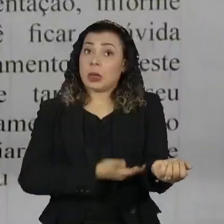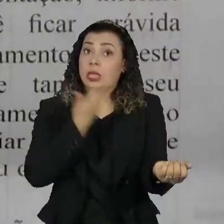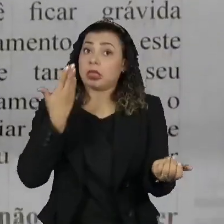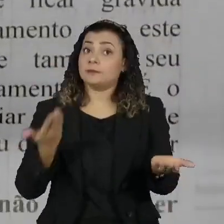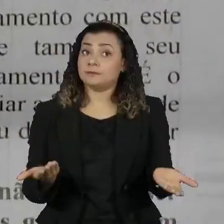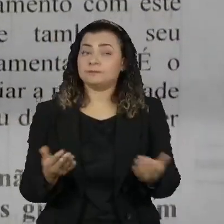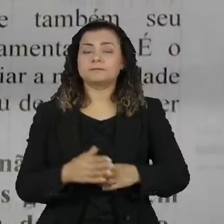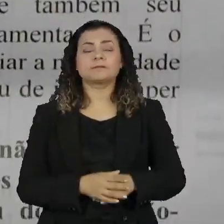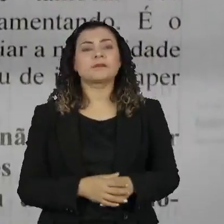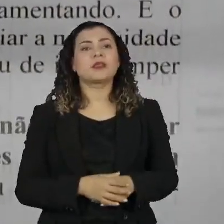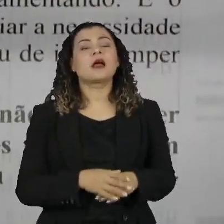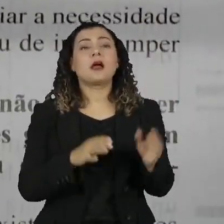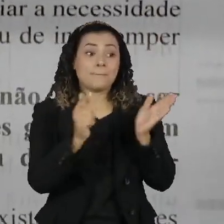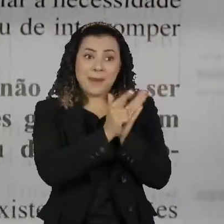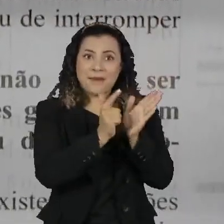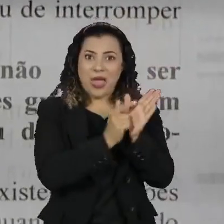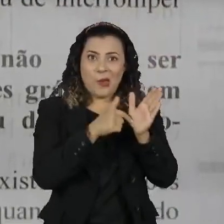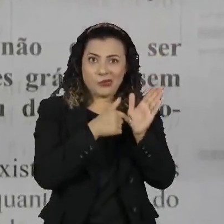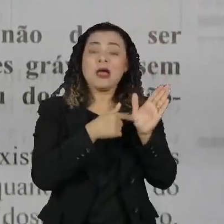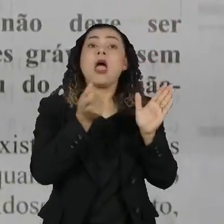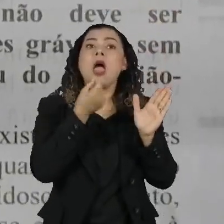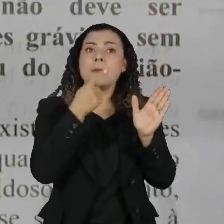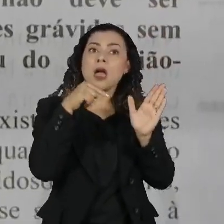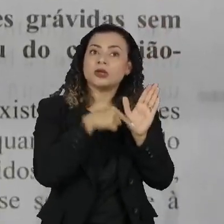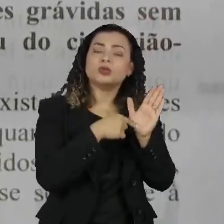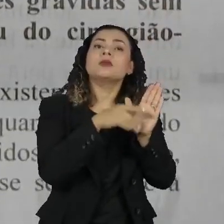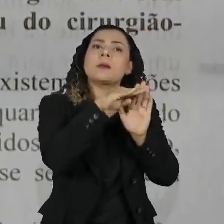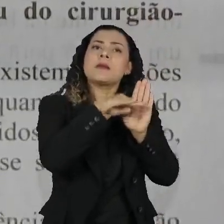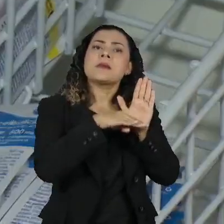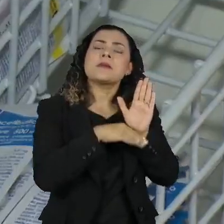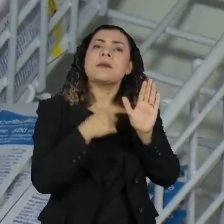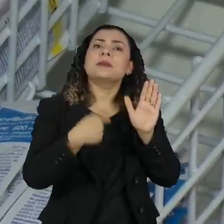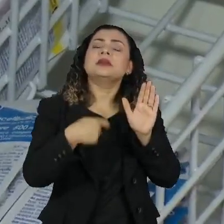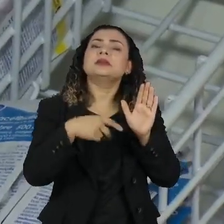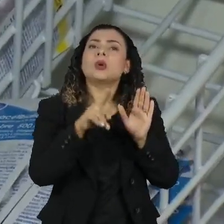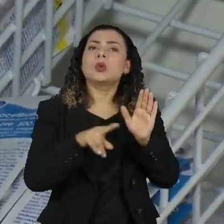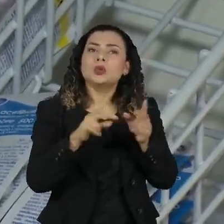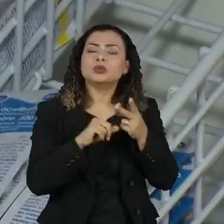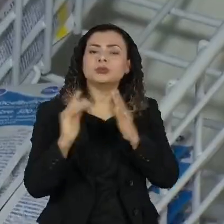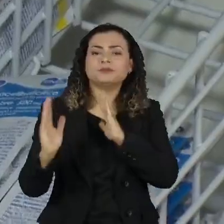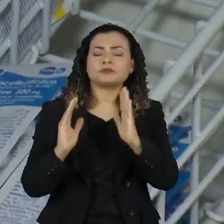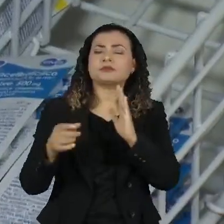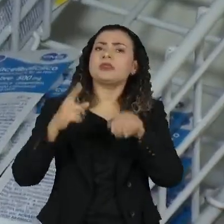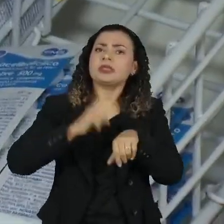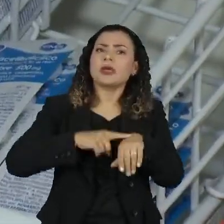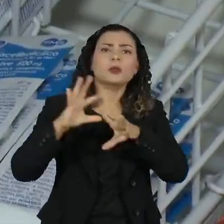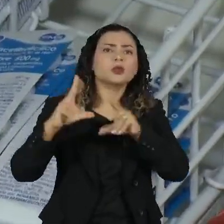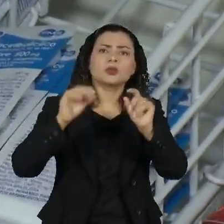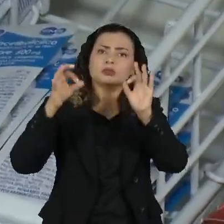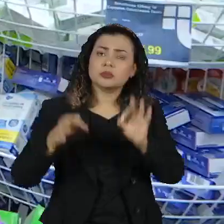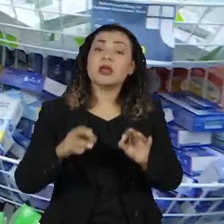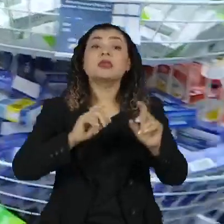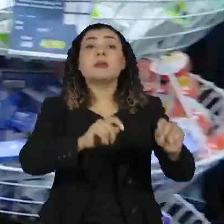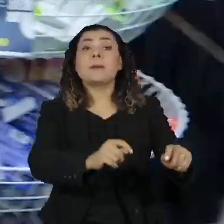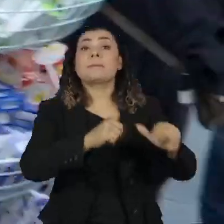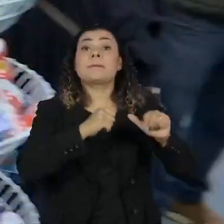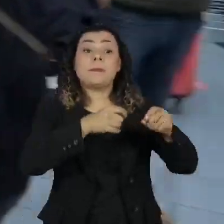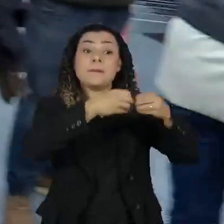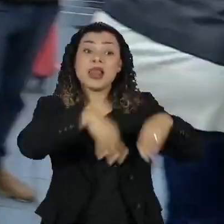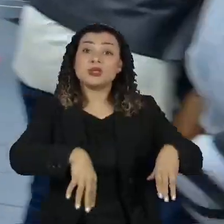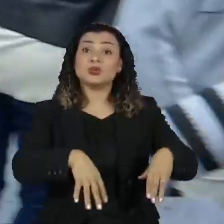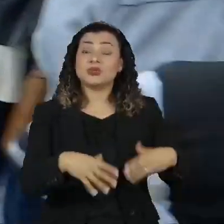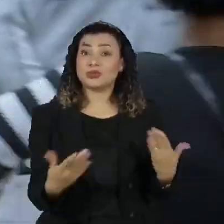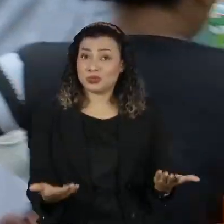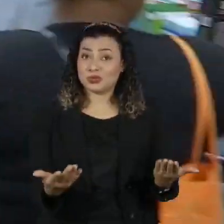sangue. A bula deve acompanhar e descrever as funções, a frequência de uso e os efeitos colaterais dos medicamentos. Mas se tem